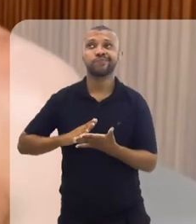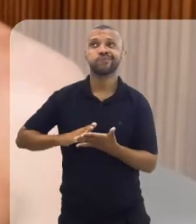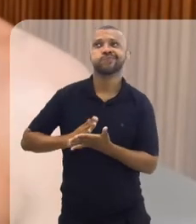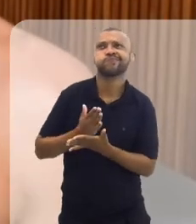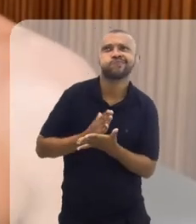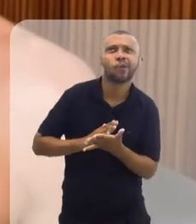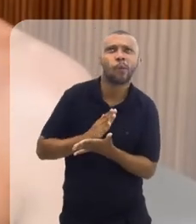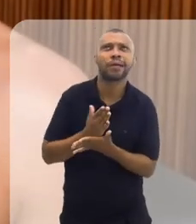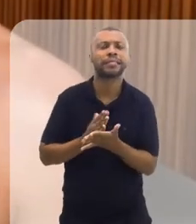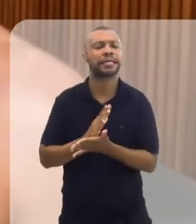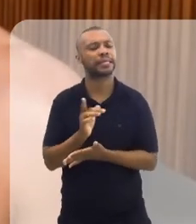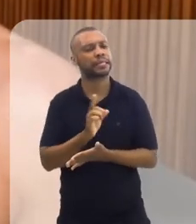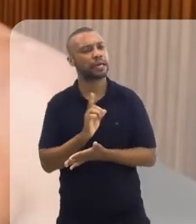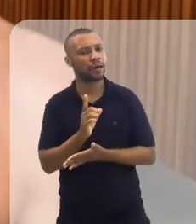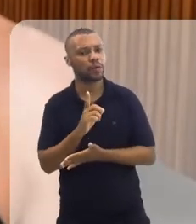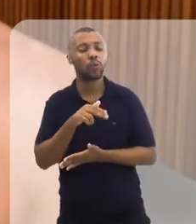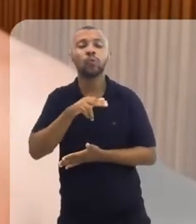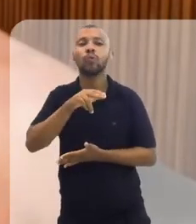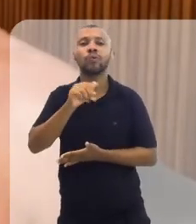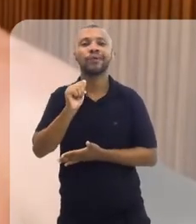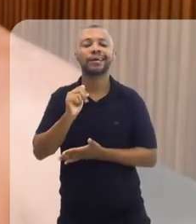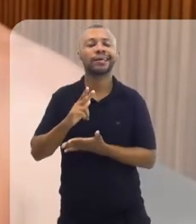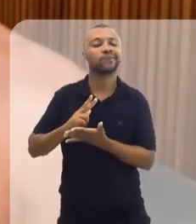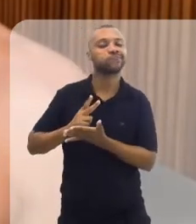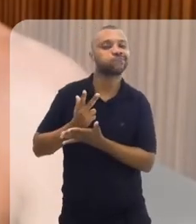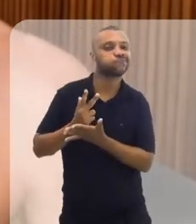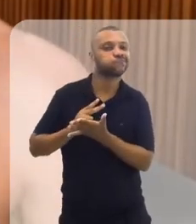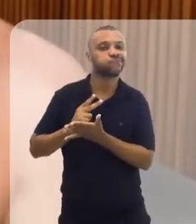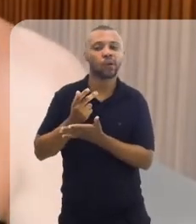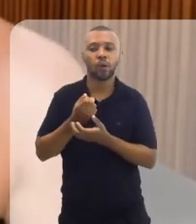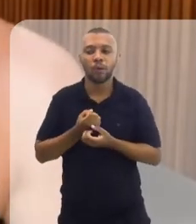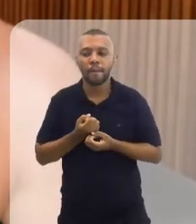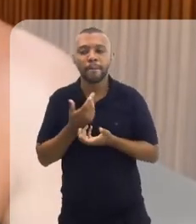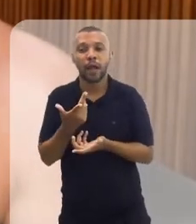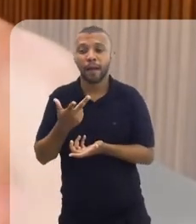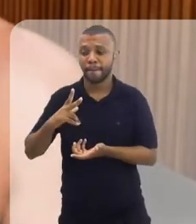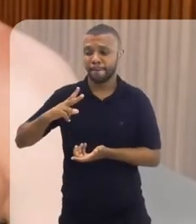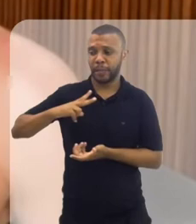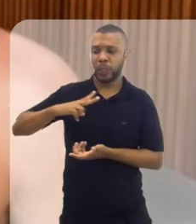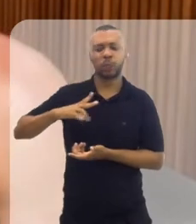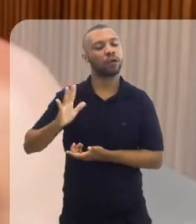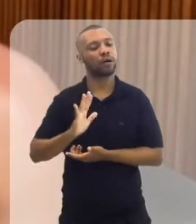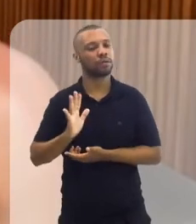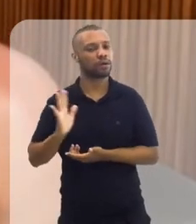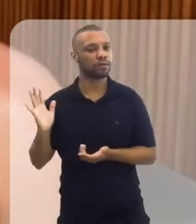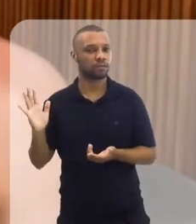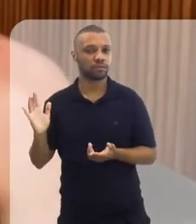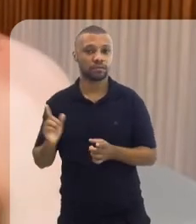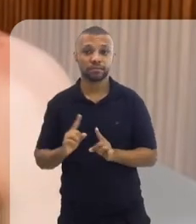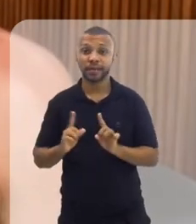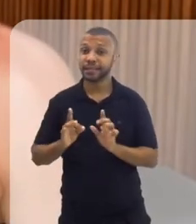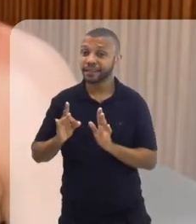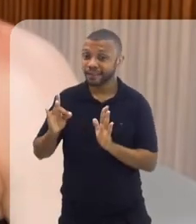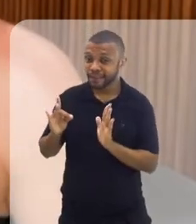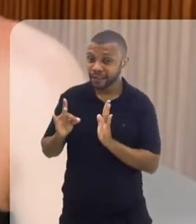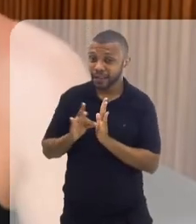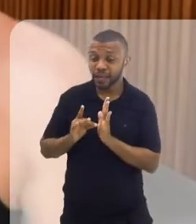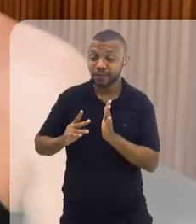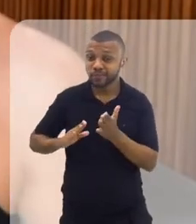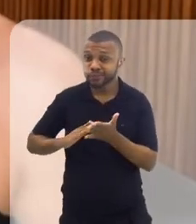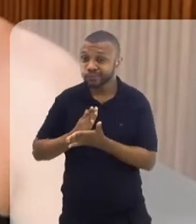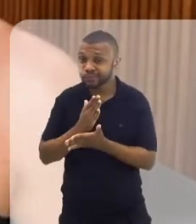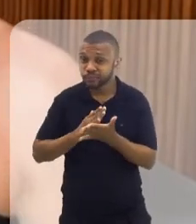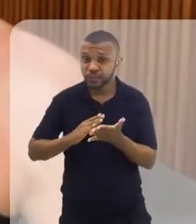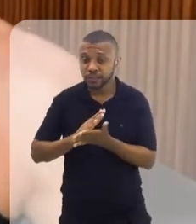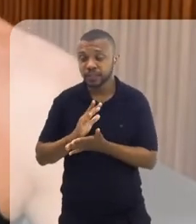eu nunca me incomodo, assim, eu nunca levei muito esse incômodo para minha vida pessoal. Na